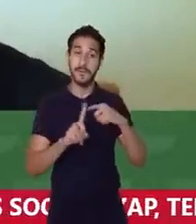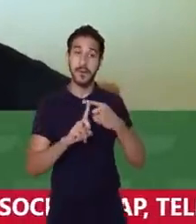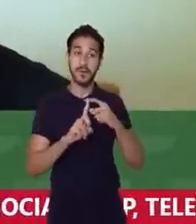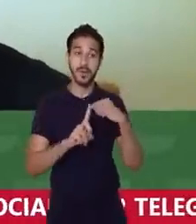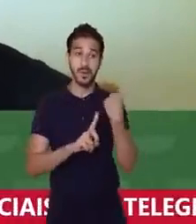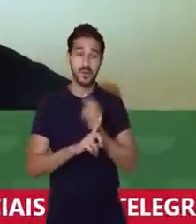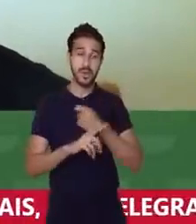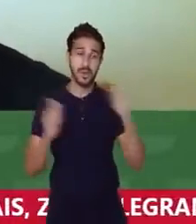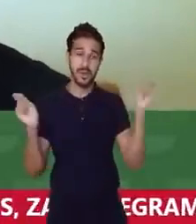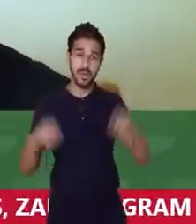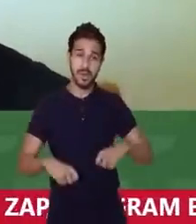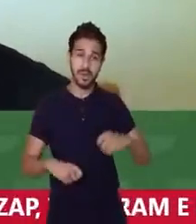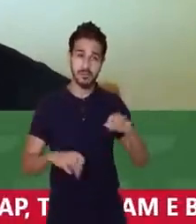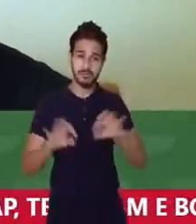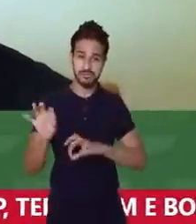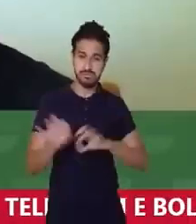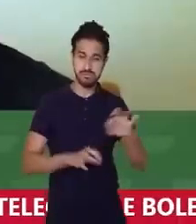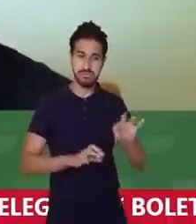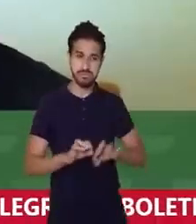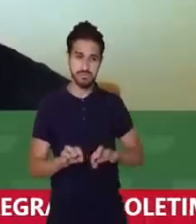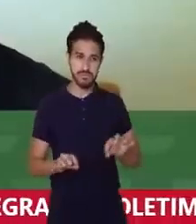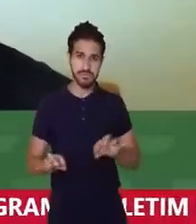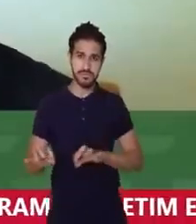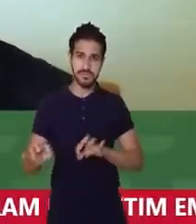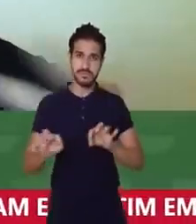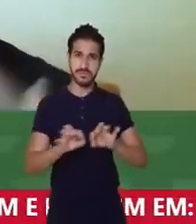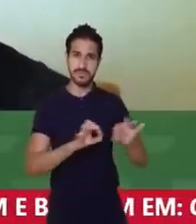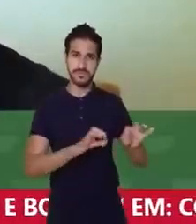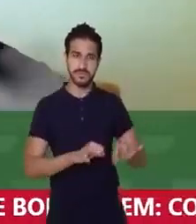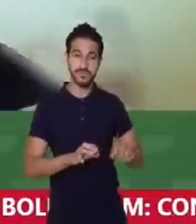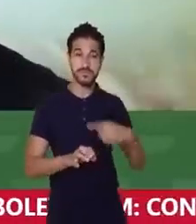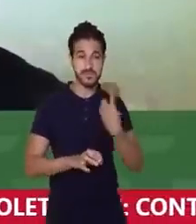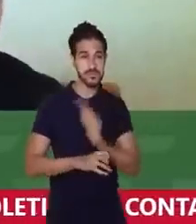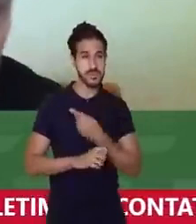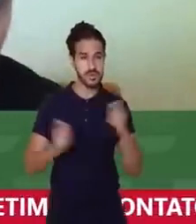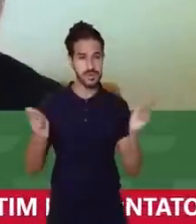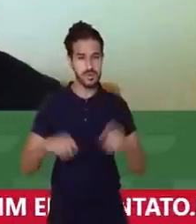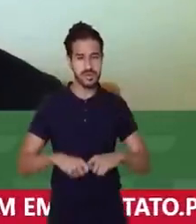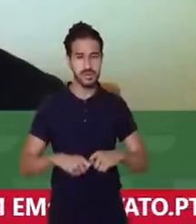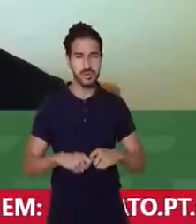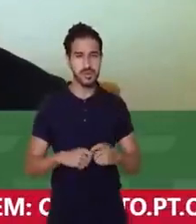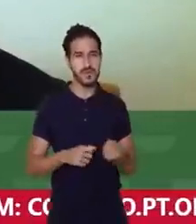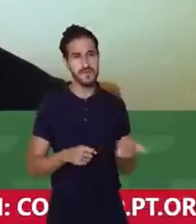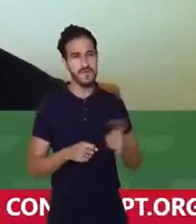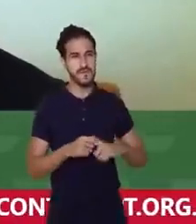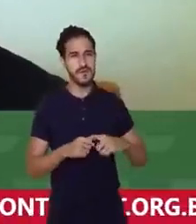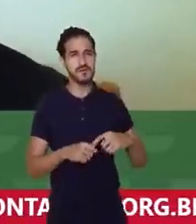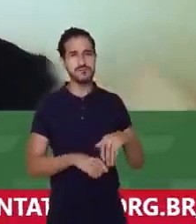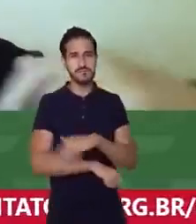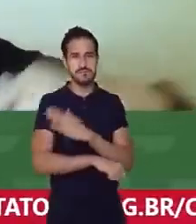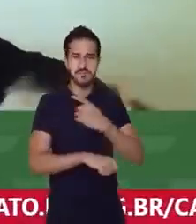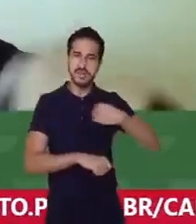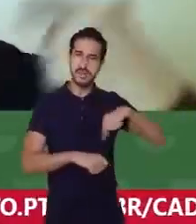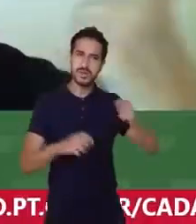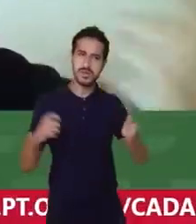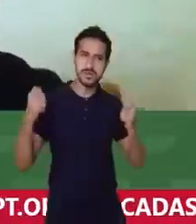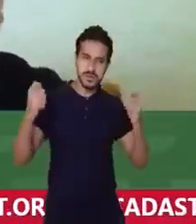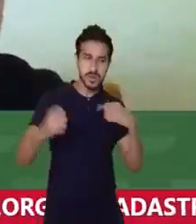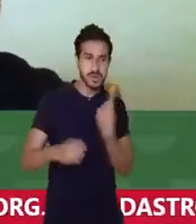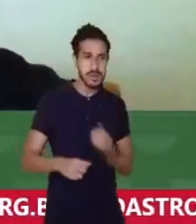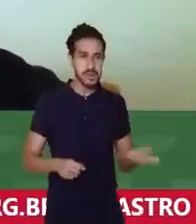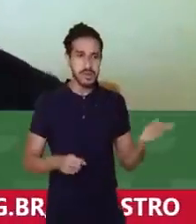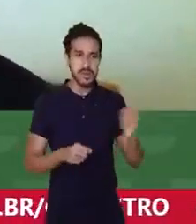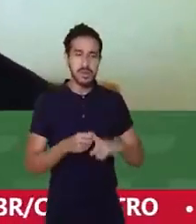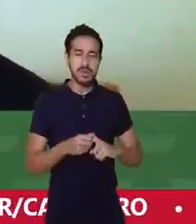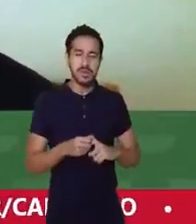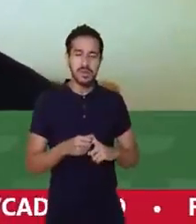a nossa capacidade de organização, a nossa capacidade de voltar às ruas, a nossa